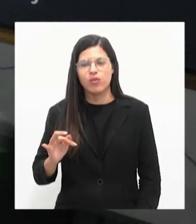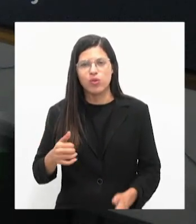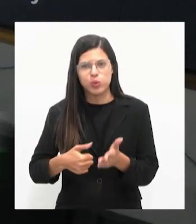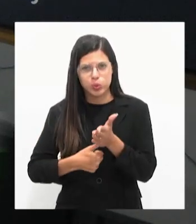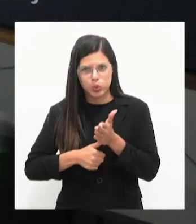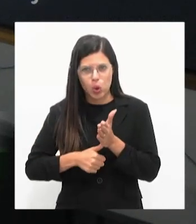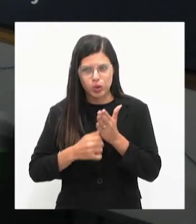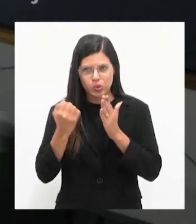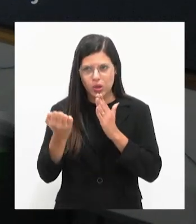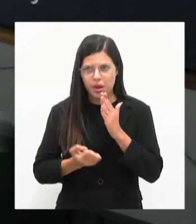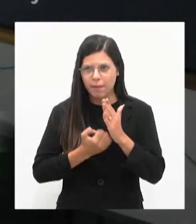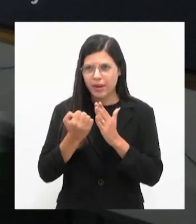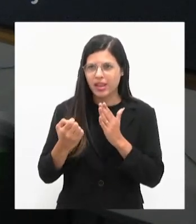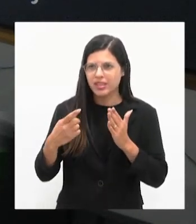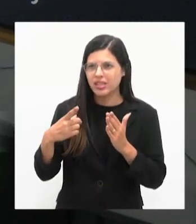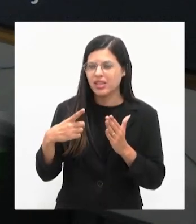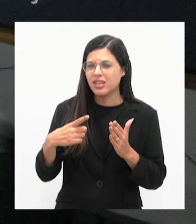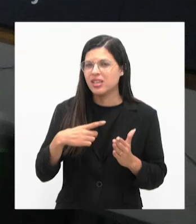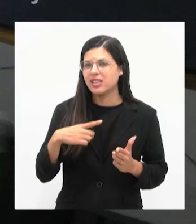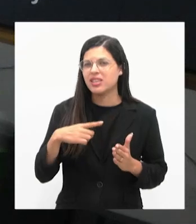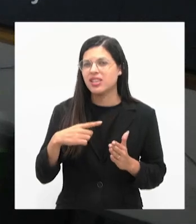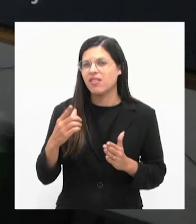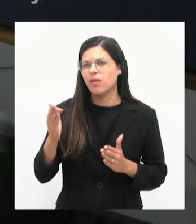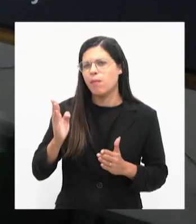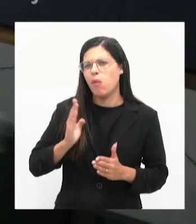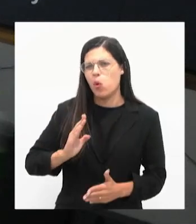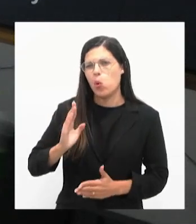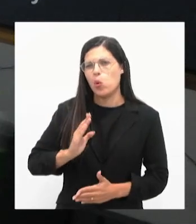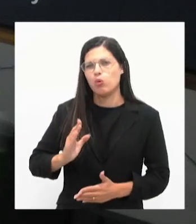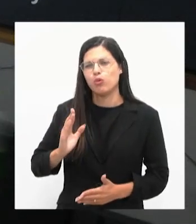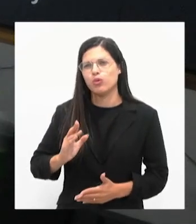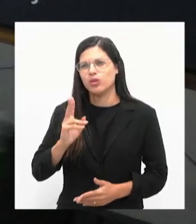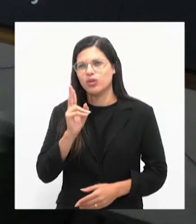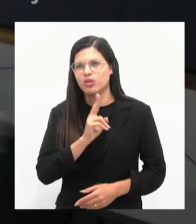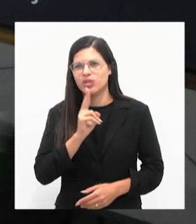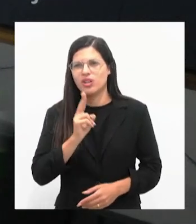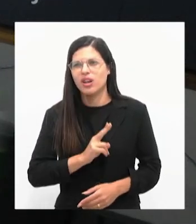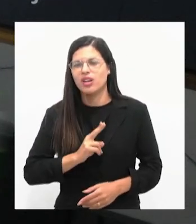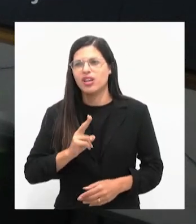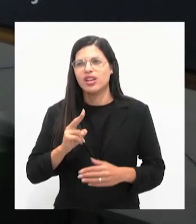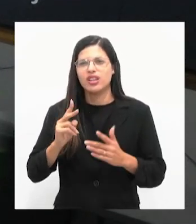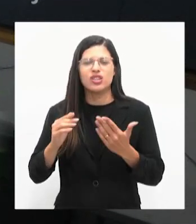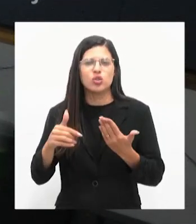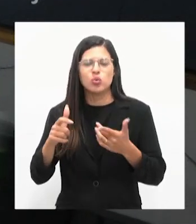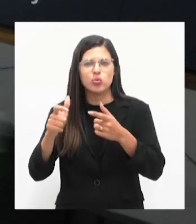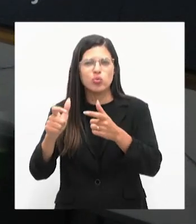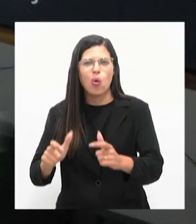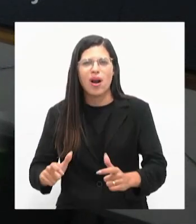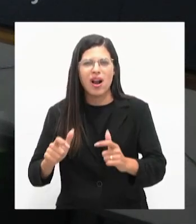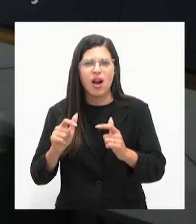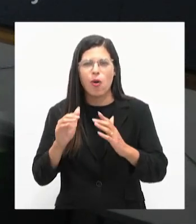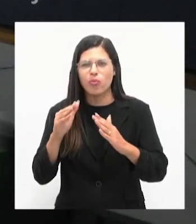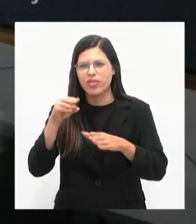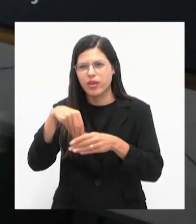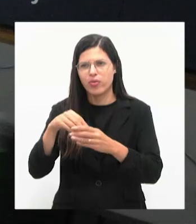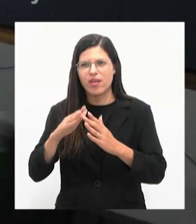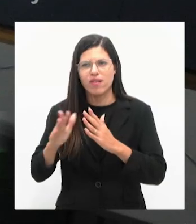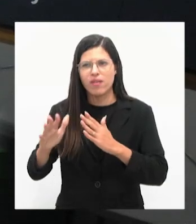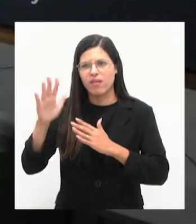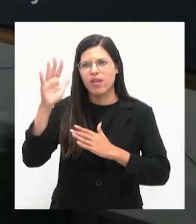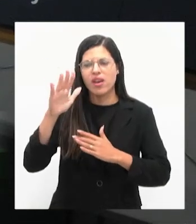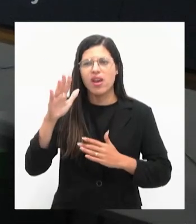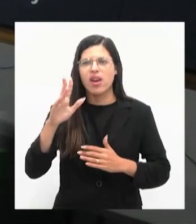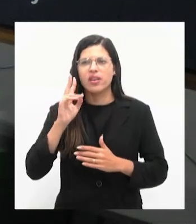recebeu auxílio emergencial, o cara não sabe, cara, o endereço é na favela. Aí você chega lá, o cara ganhou um